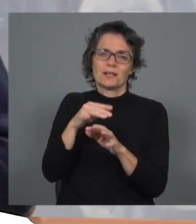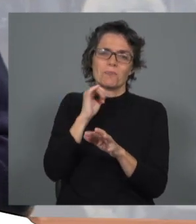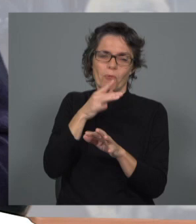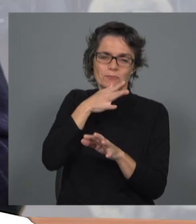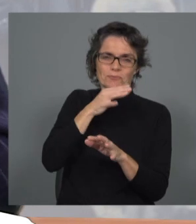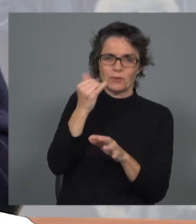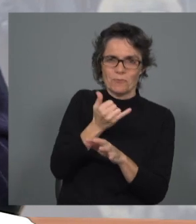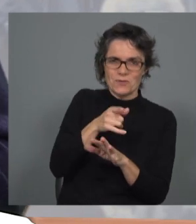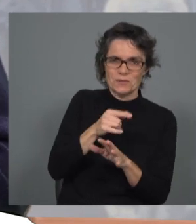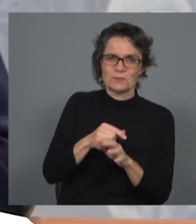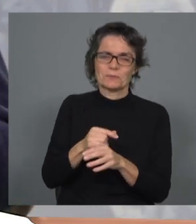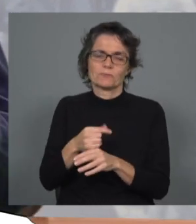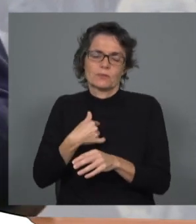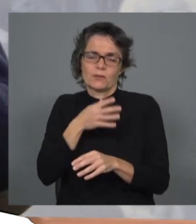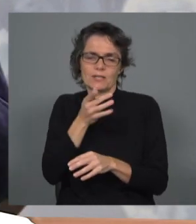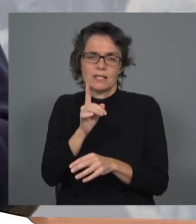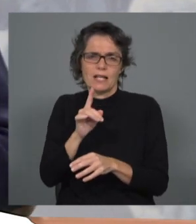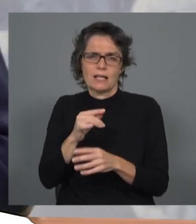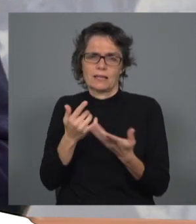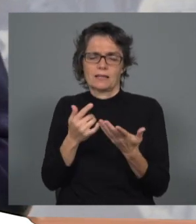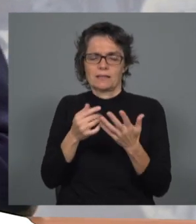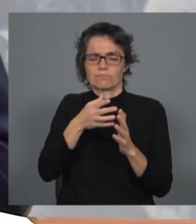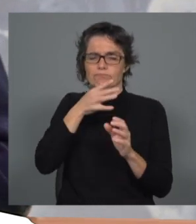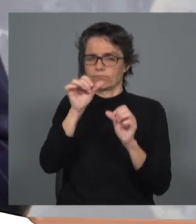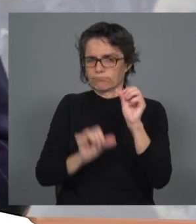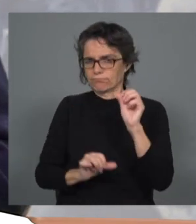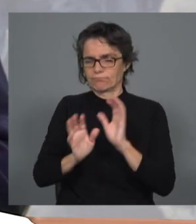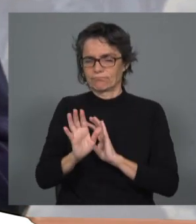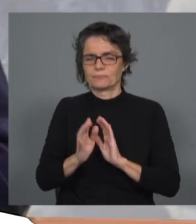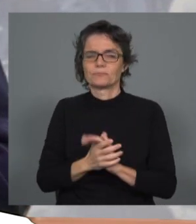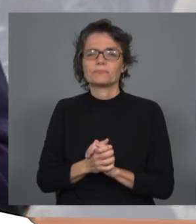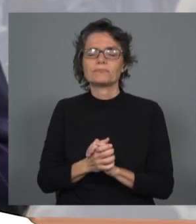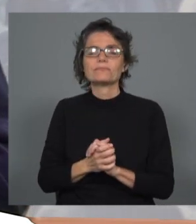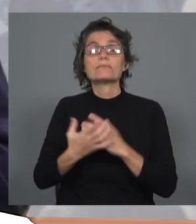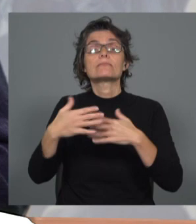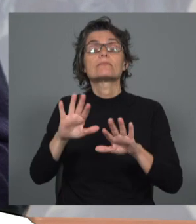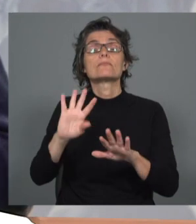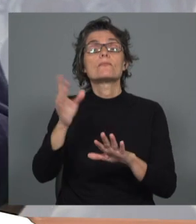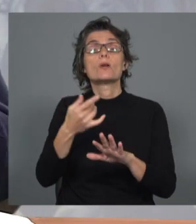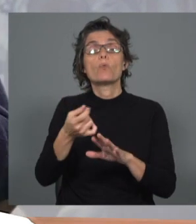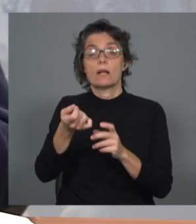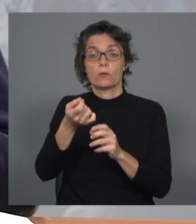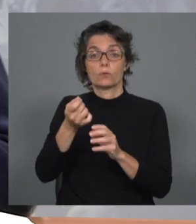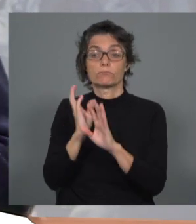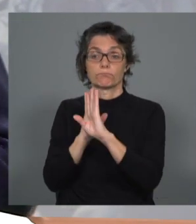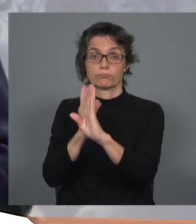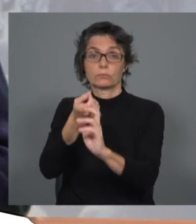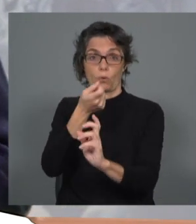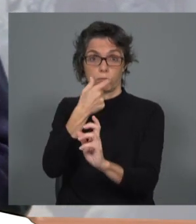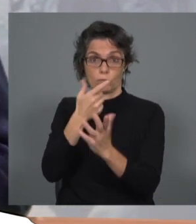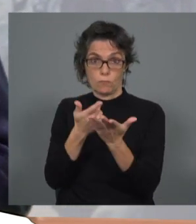porque a homilia foi longa, etc. Mas depois, no momento da comunhão, estávamos a dar a